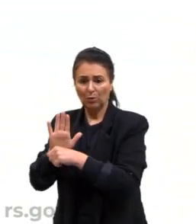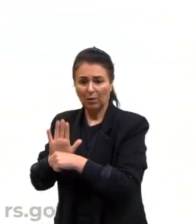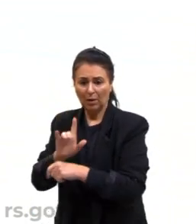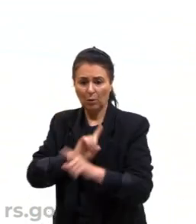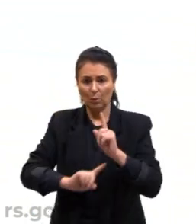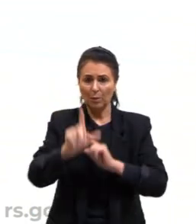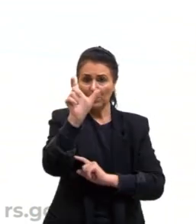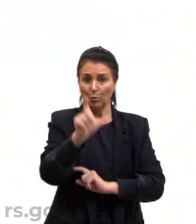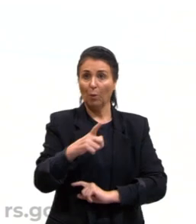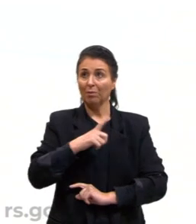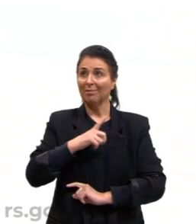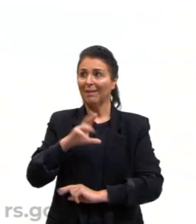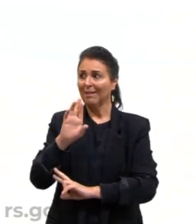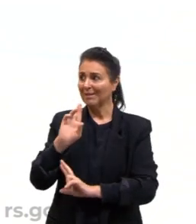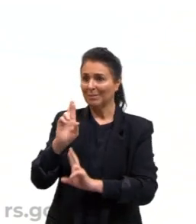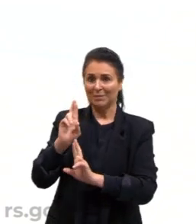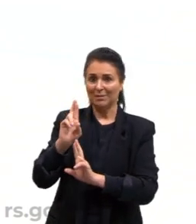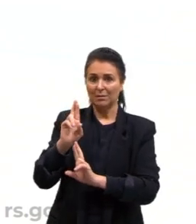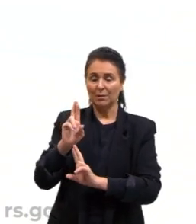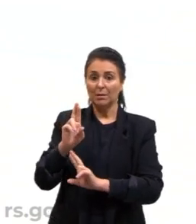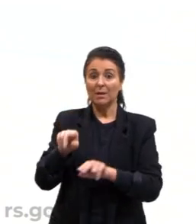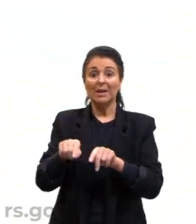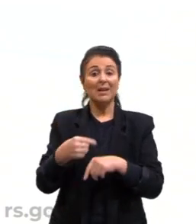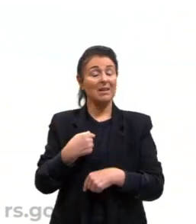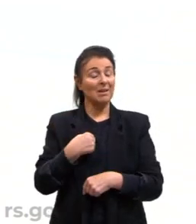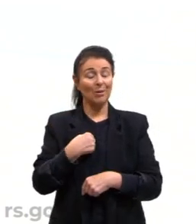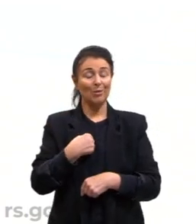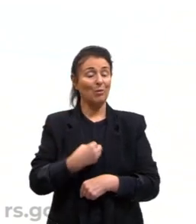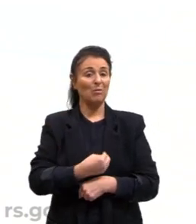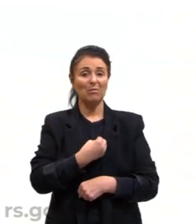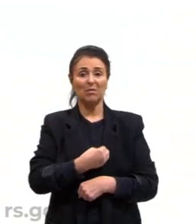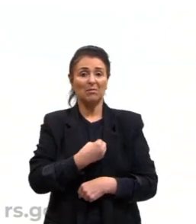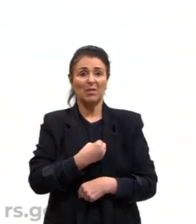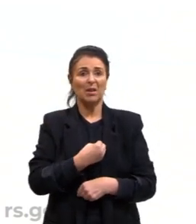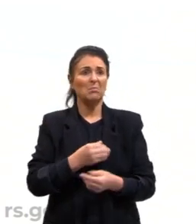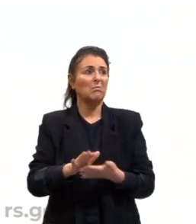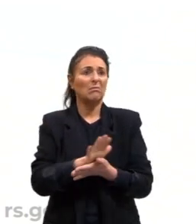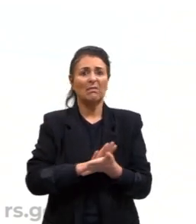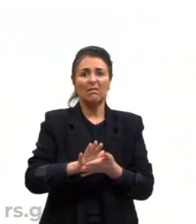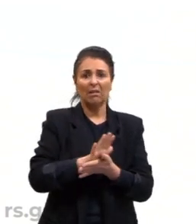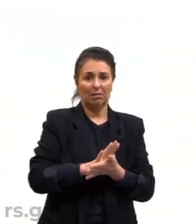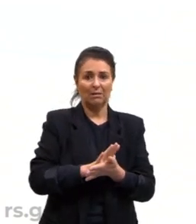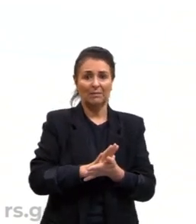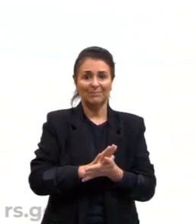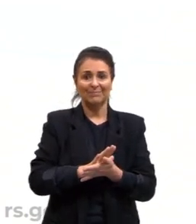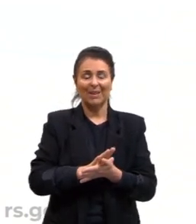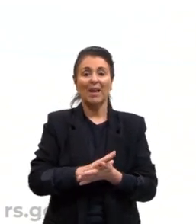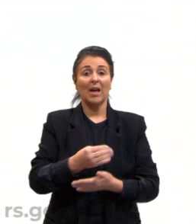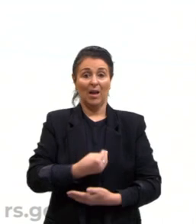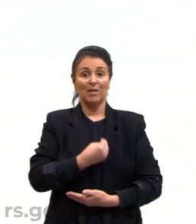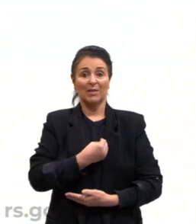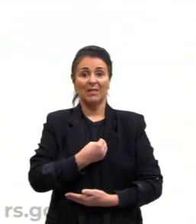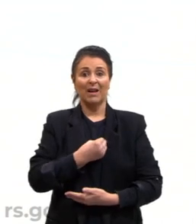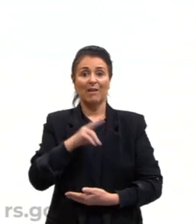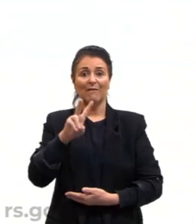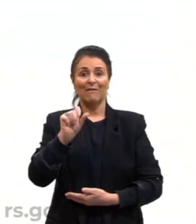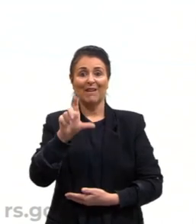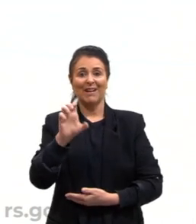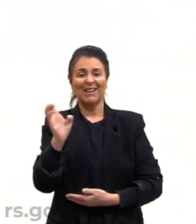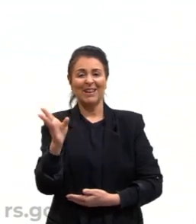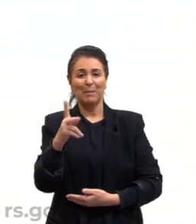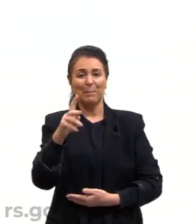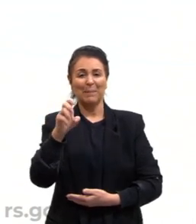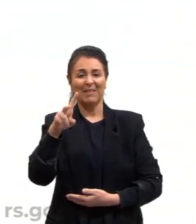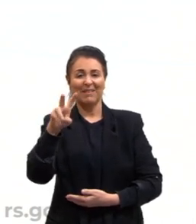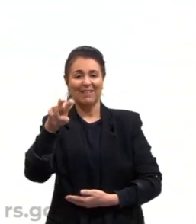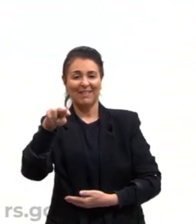e por esse fato não terem vivido em vão né não abrevie devido minha vida valeu a pena não abrevie vida em vão tá